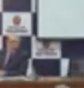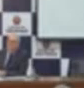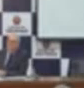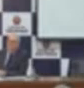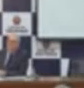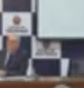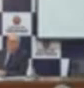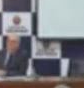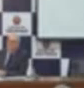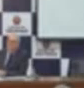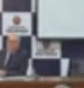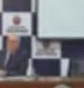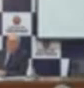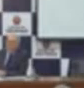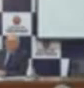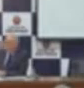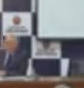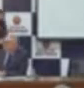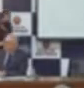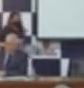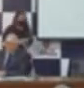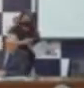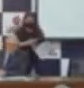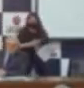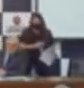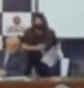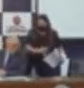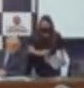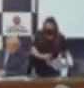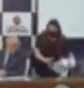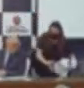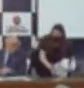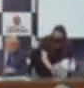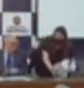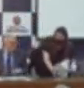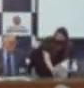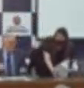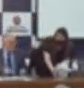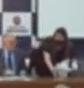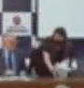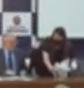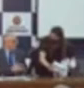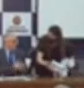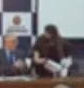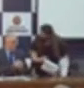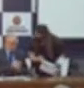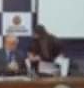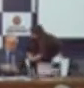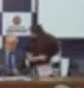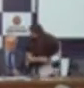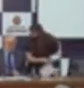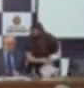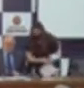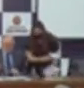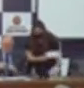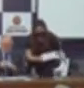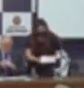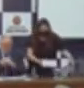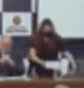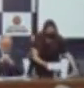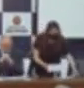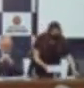estar falando neste evento, parabenizar a Prefeitura de São Paulo, porque,